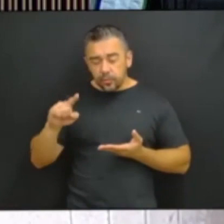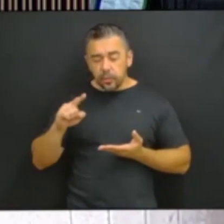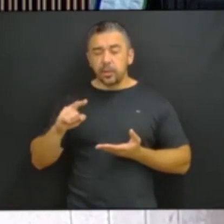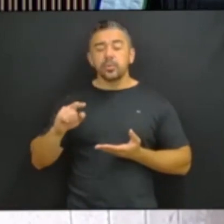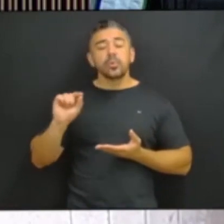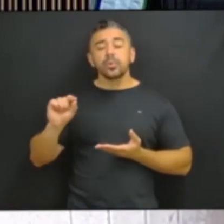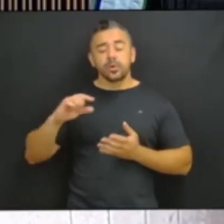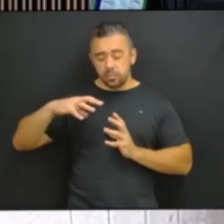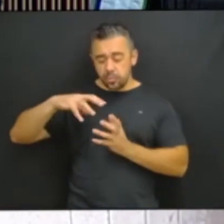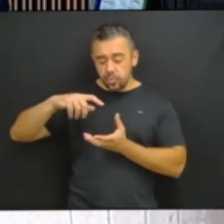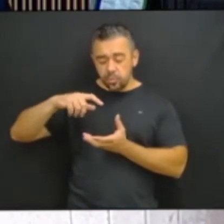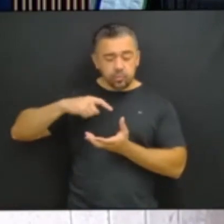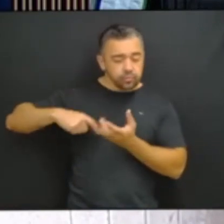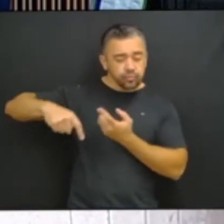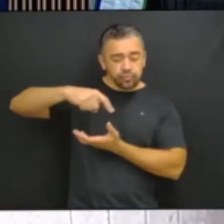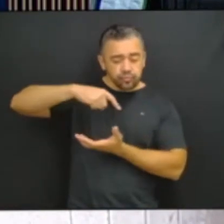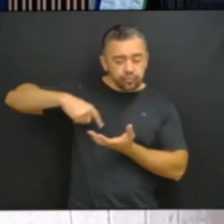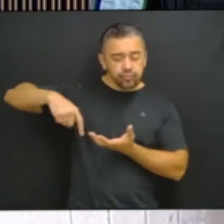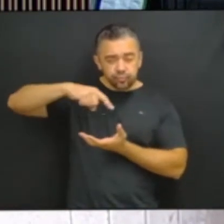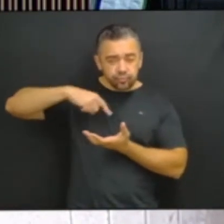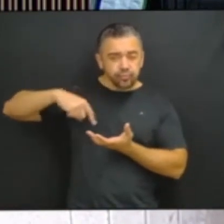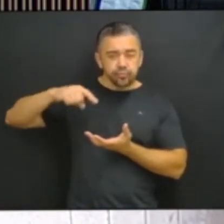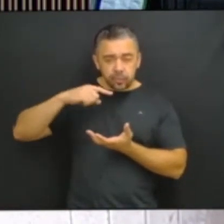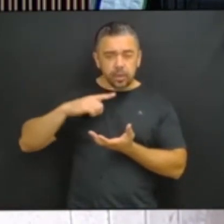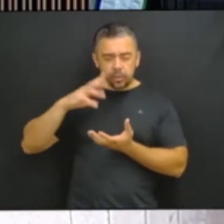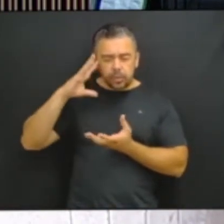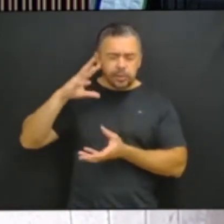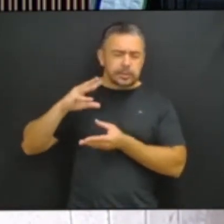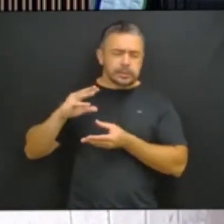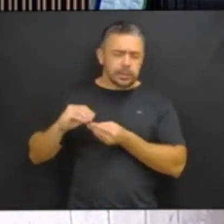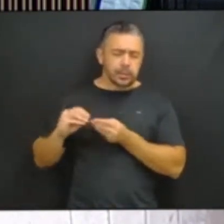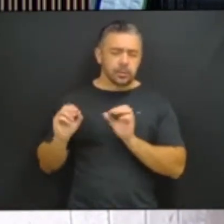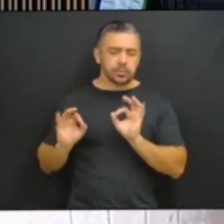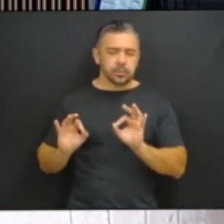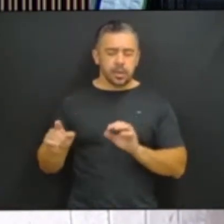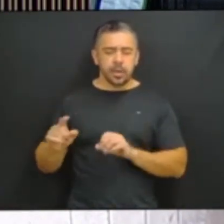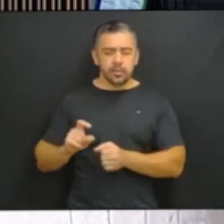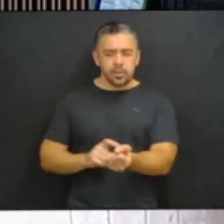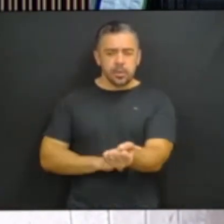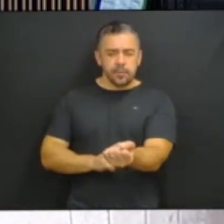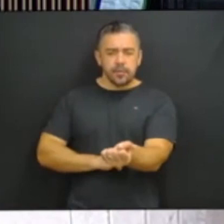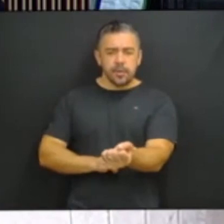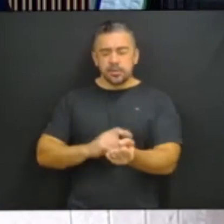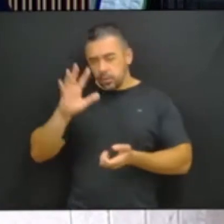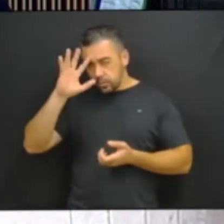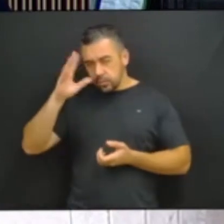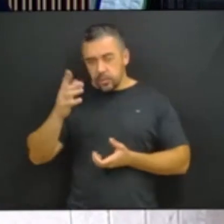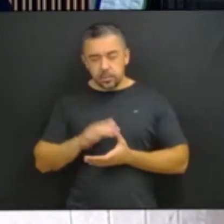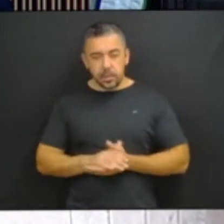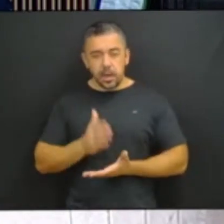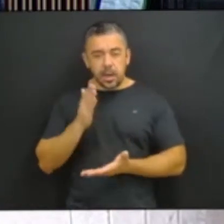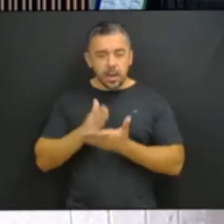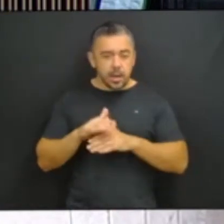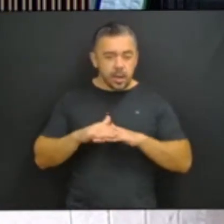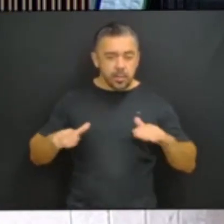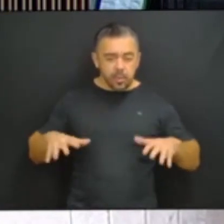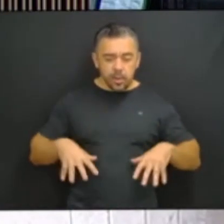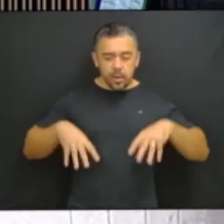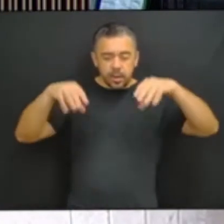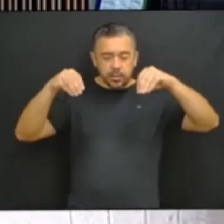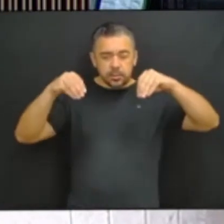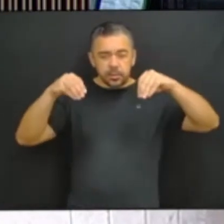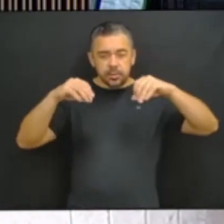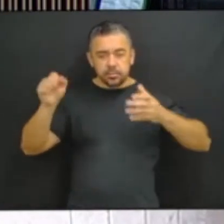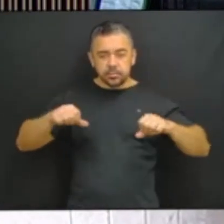voltas eu entendo a reação eu entendo o nervosismo acabou o castelo de fantasia